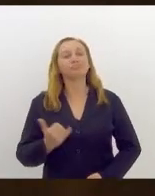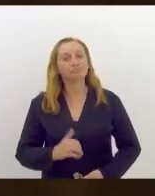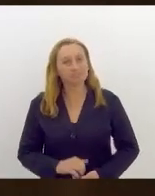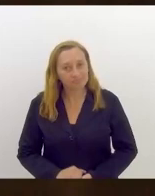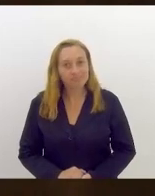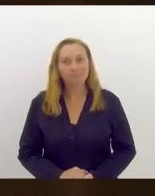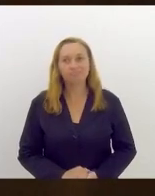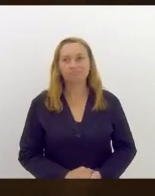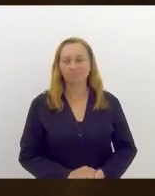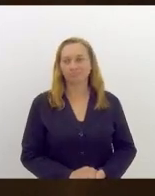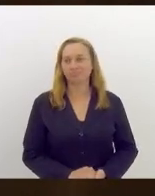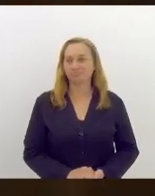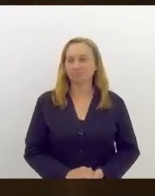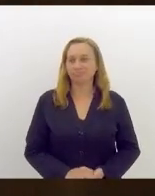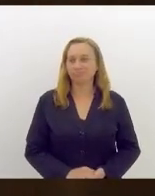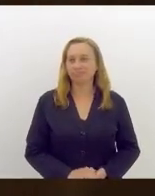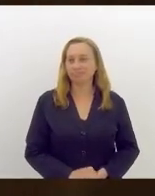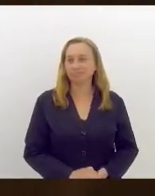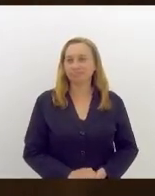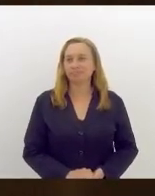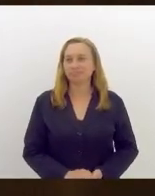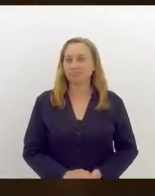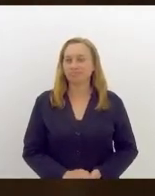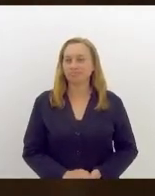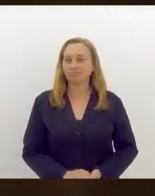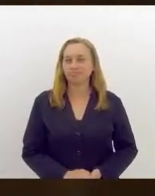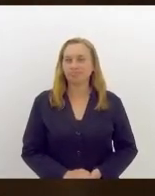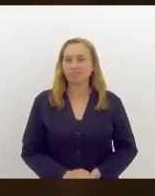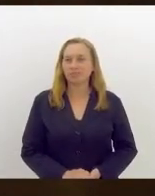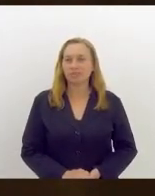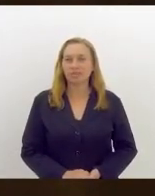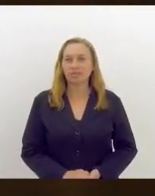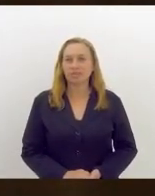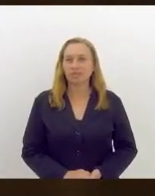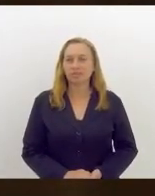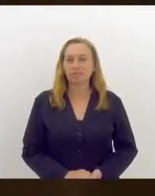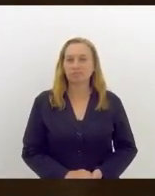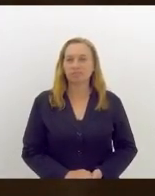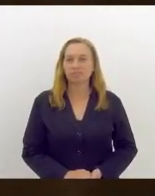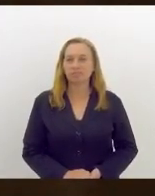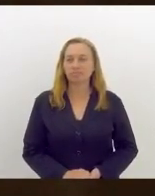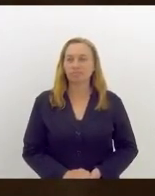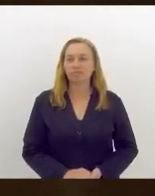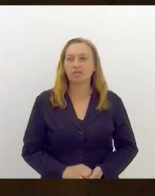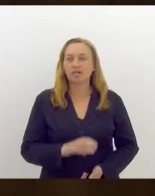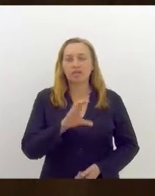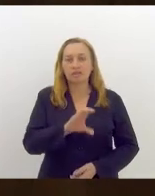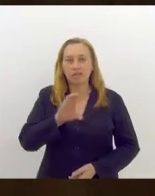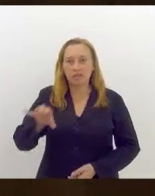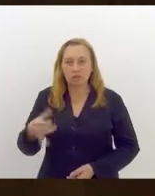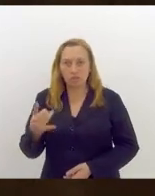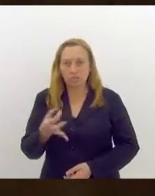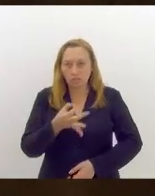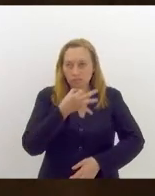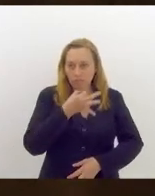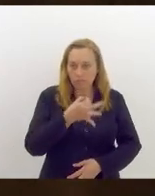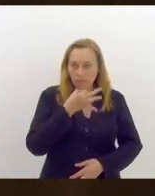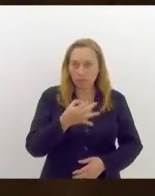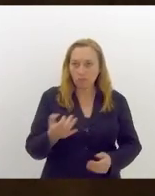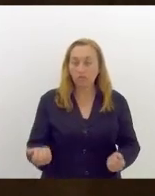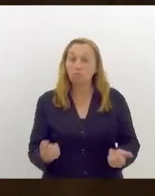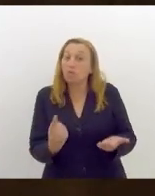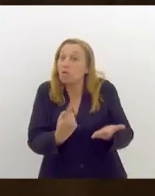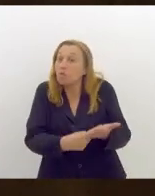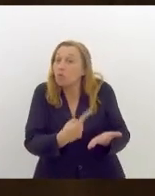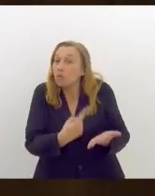e se tentou fazer um parecer da CJ em comum